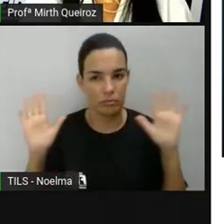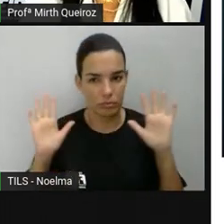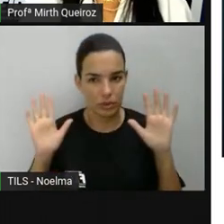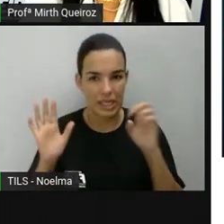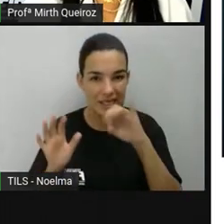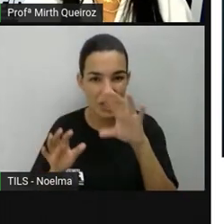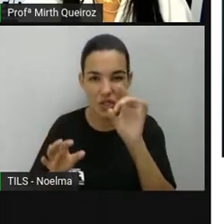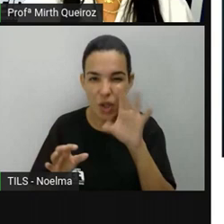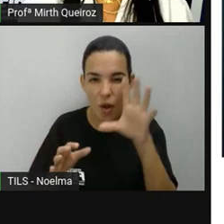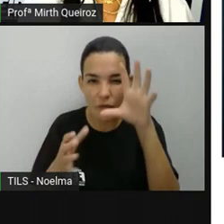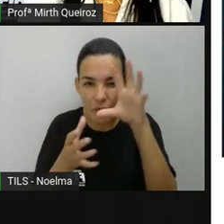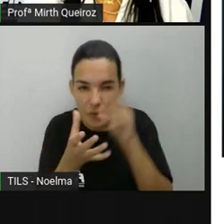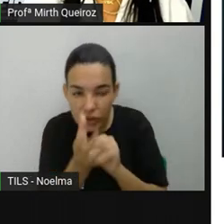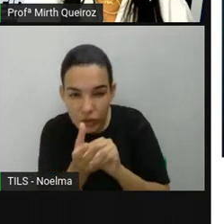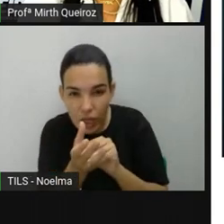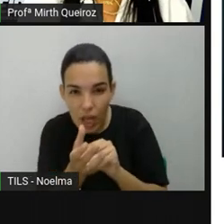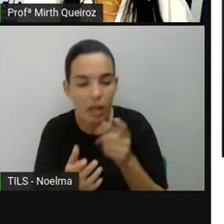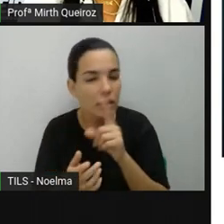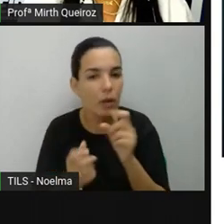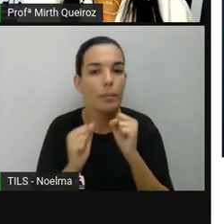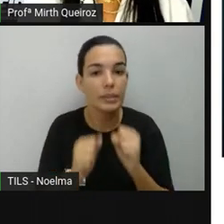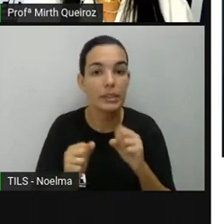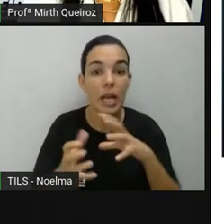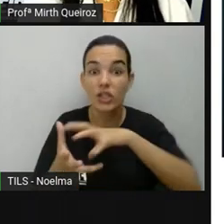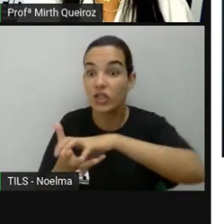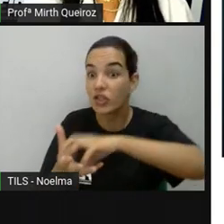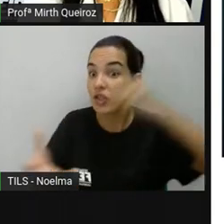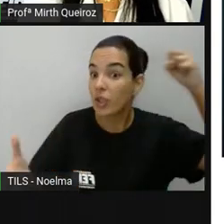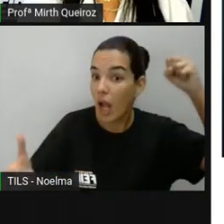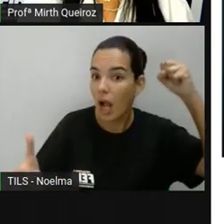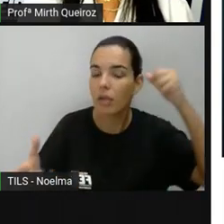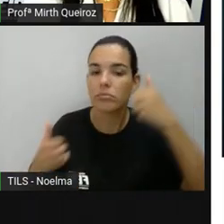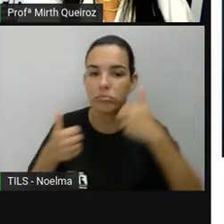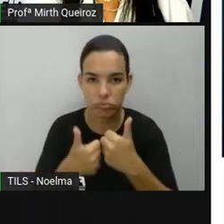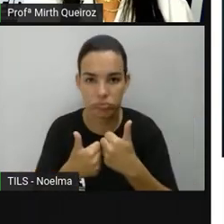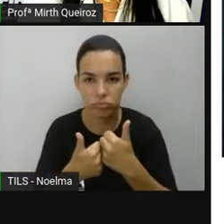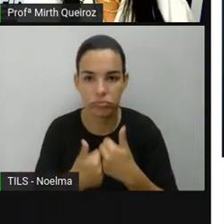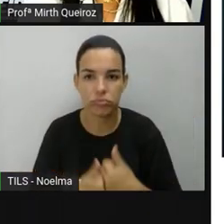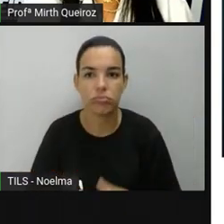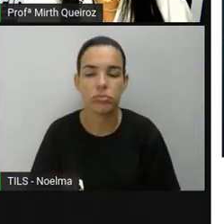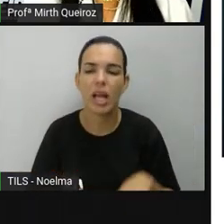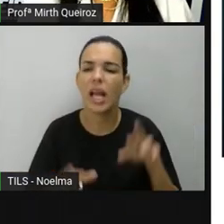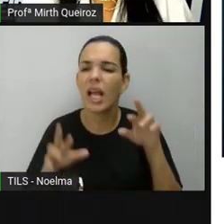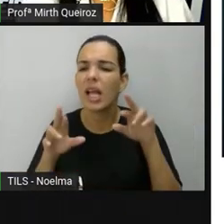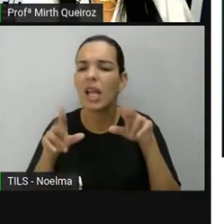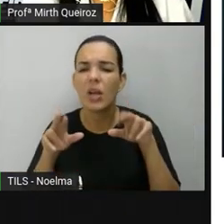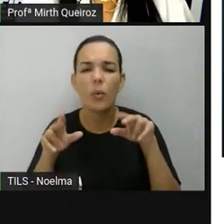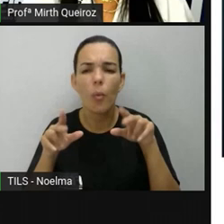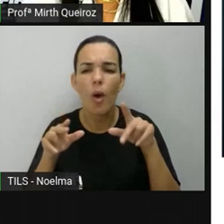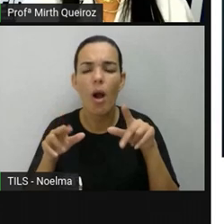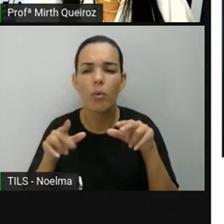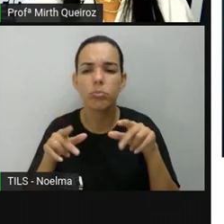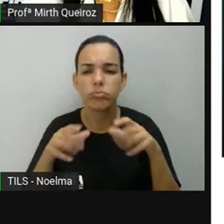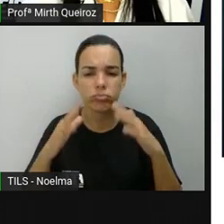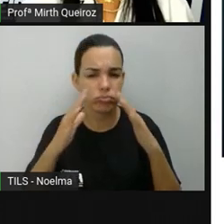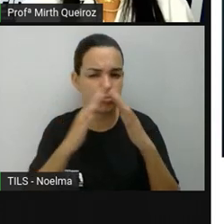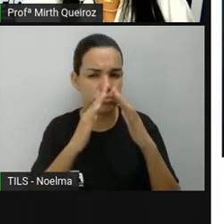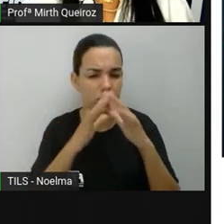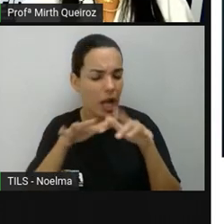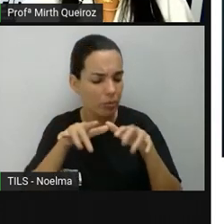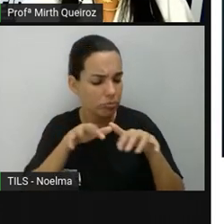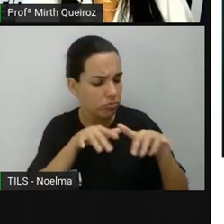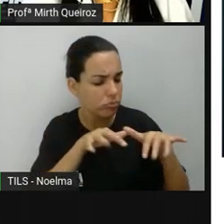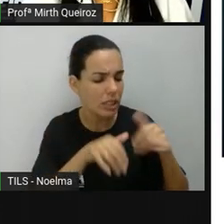só fechar, ele vai continuar ali conectado. Assim como quando a gente usa uma lan house, ou até mesmo um celular,